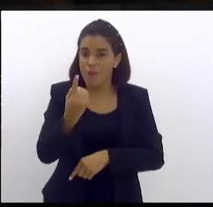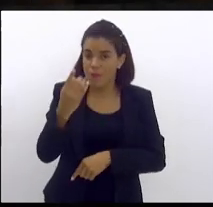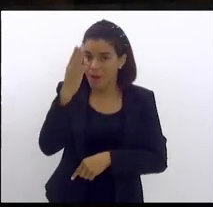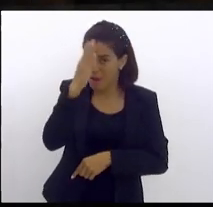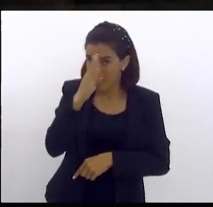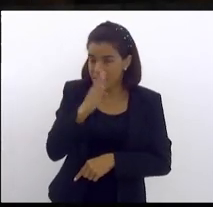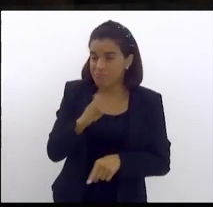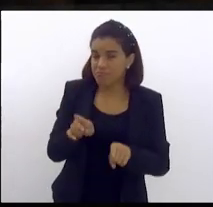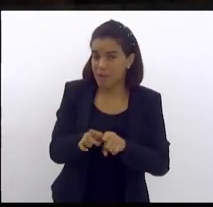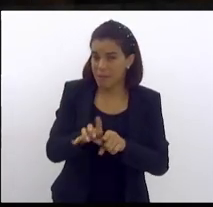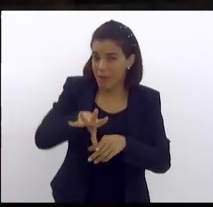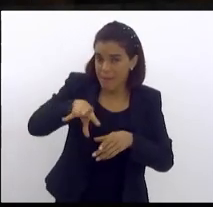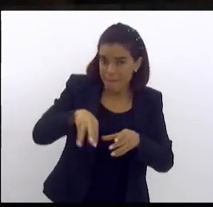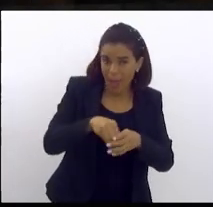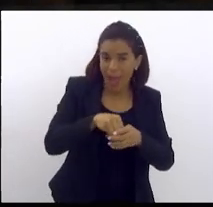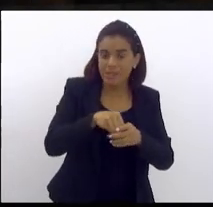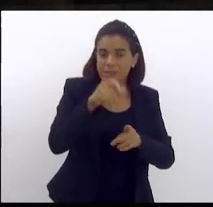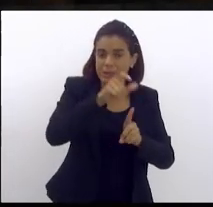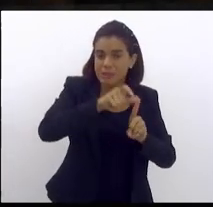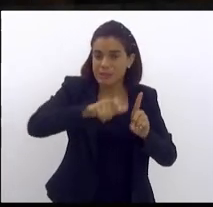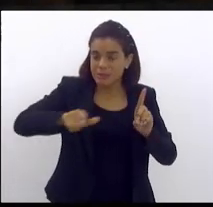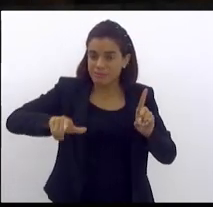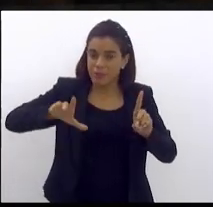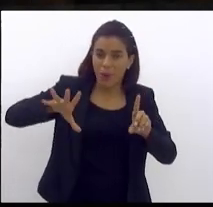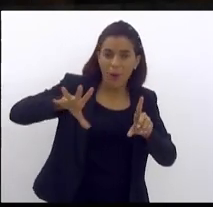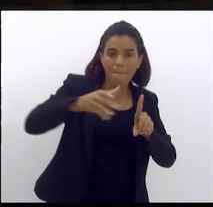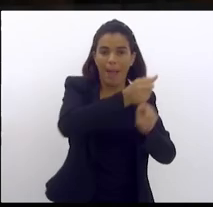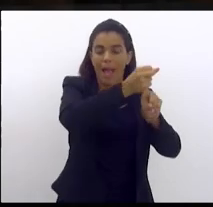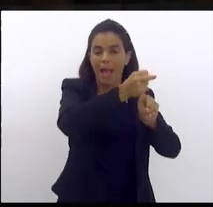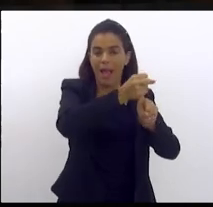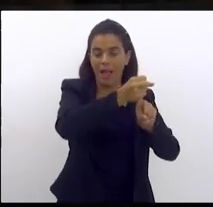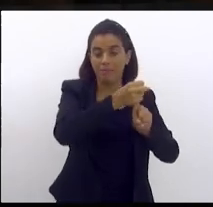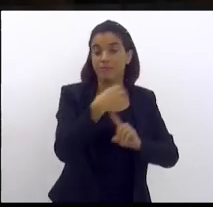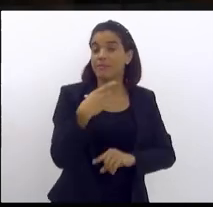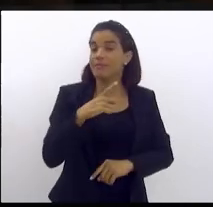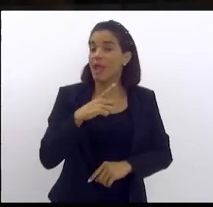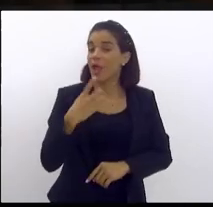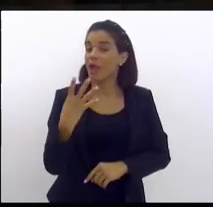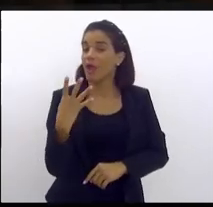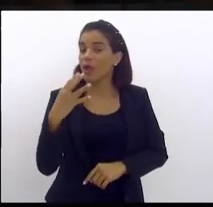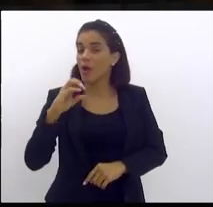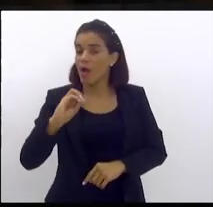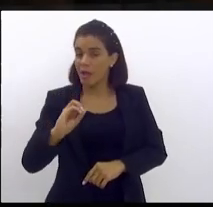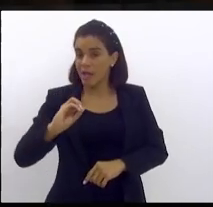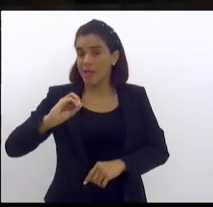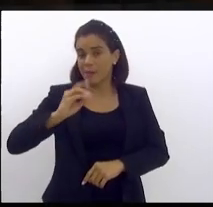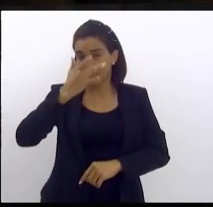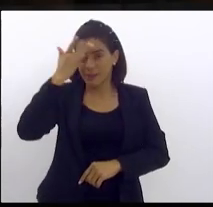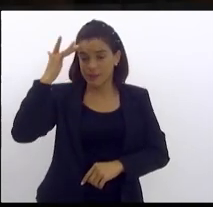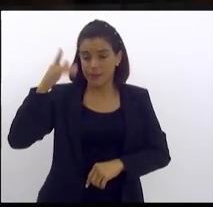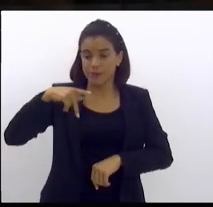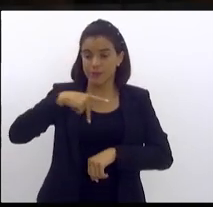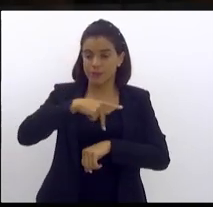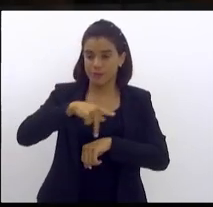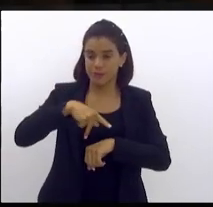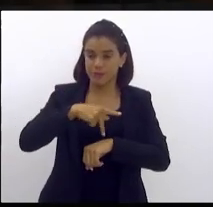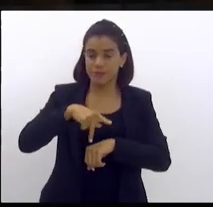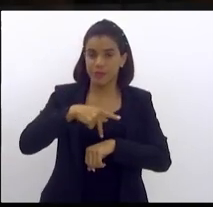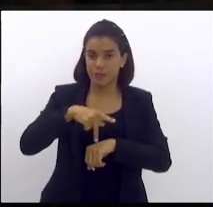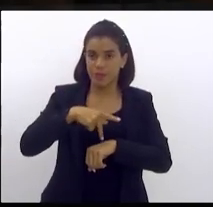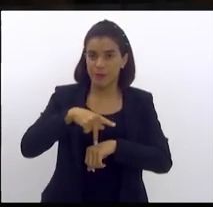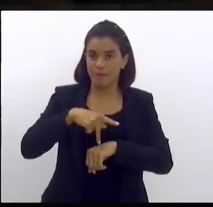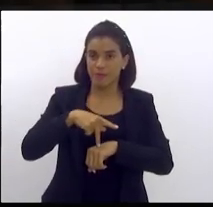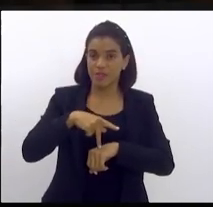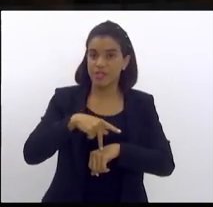também no bolo e de várias nacional São 40 nacionalidades aparecidos lá dentro né mulheres já